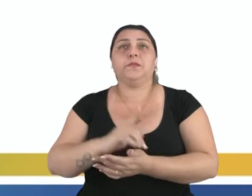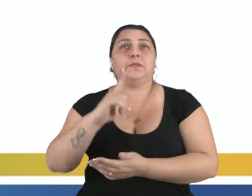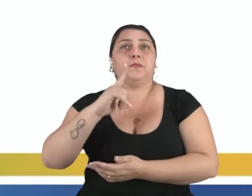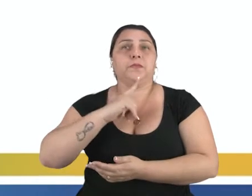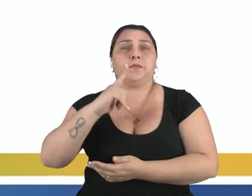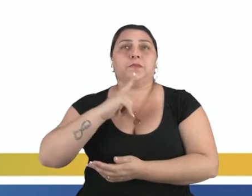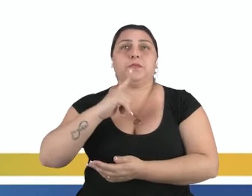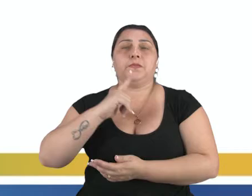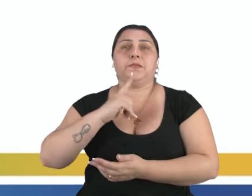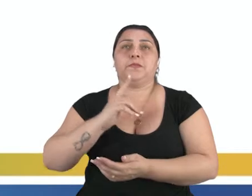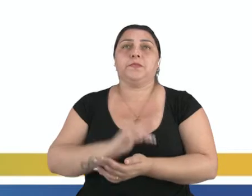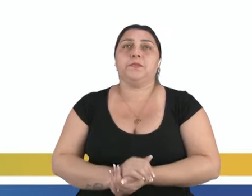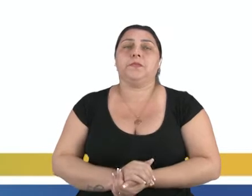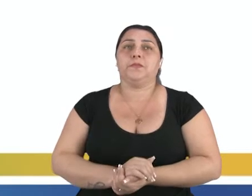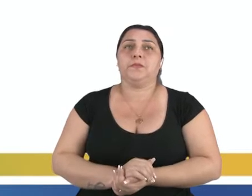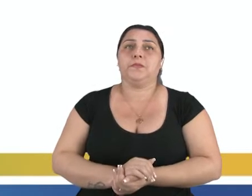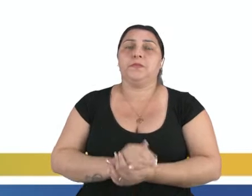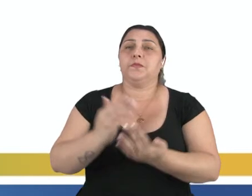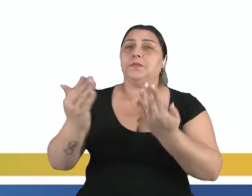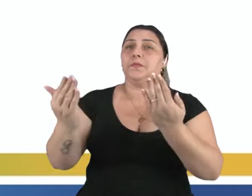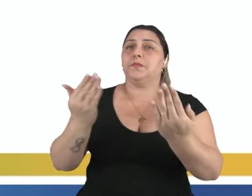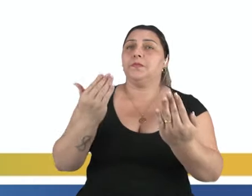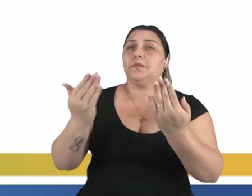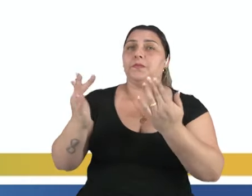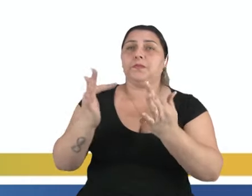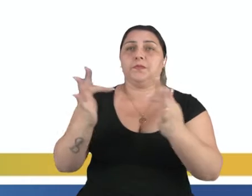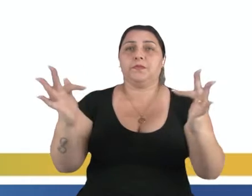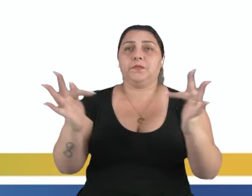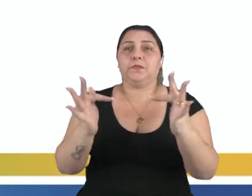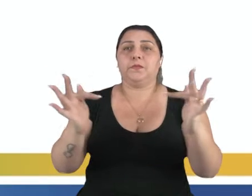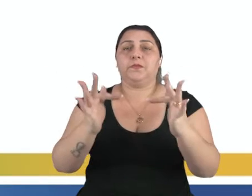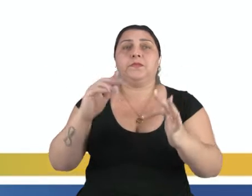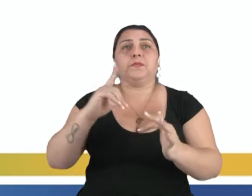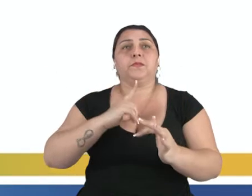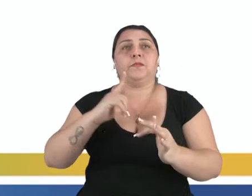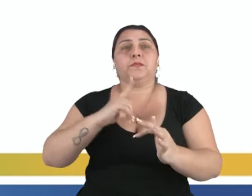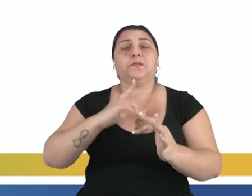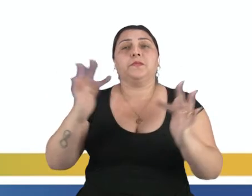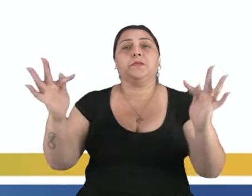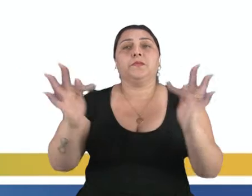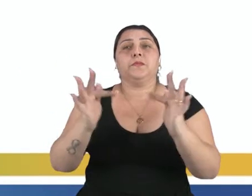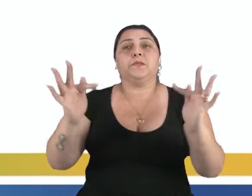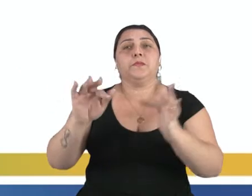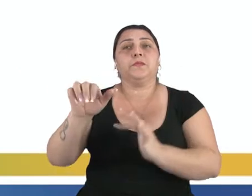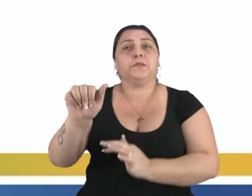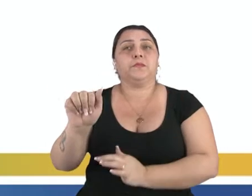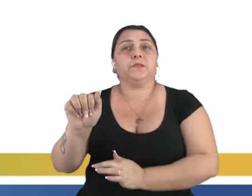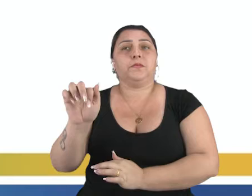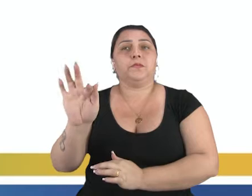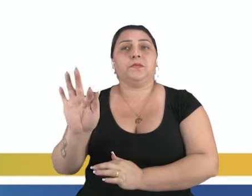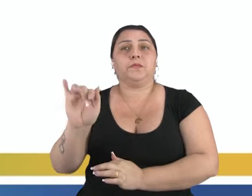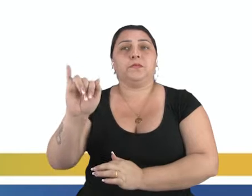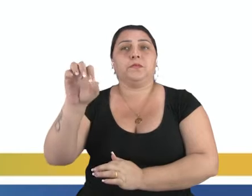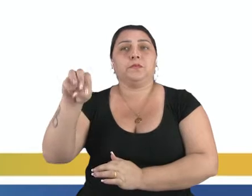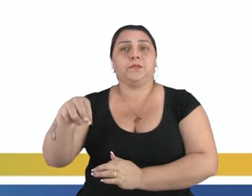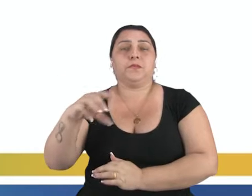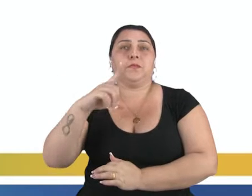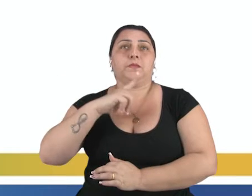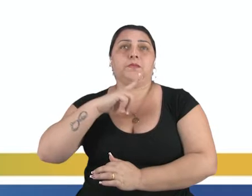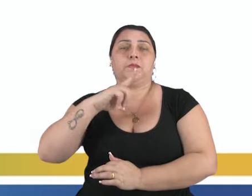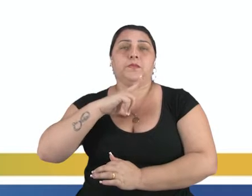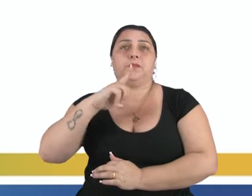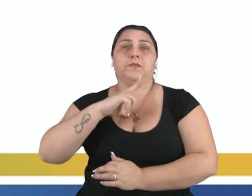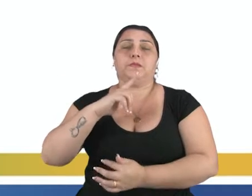função, nós temos aí uma função afim. Ela apresenta o valor de a,